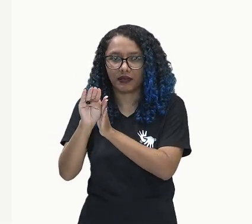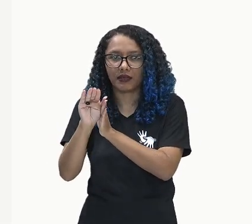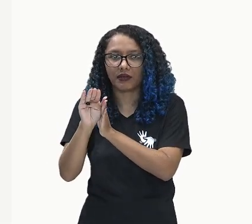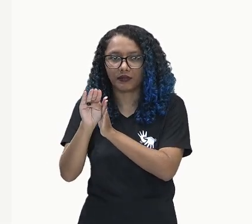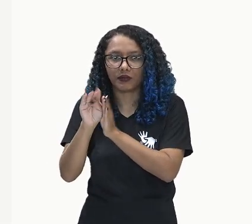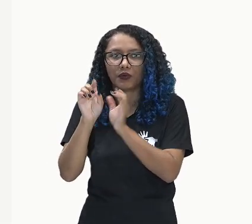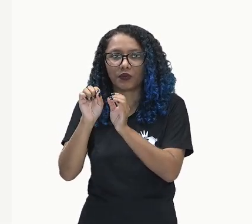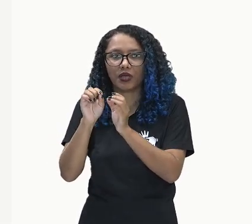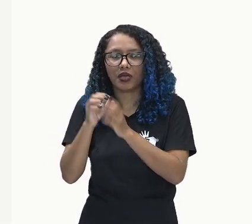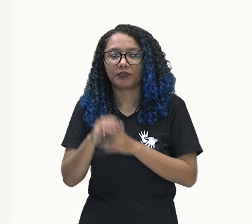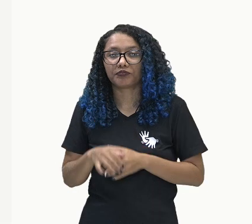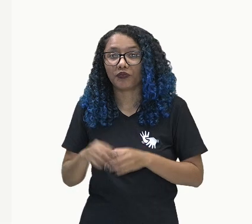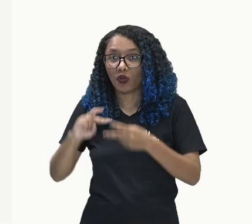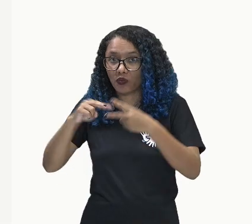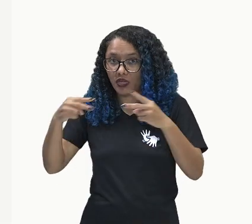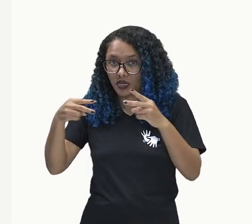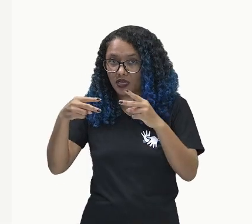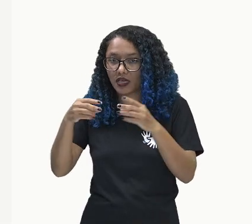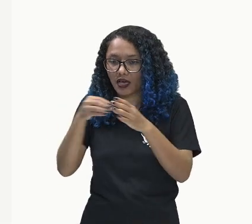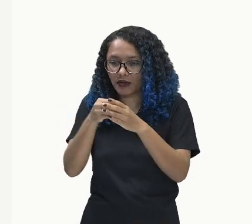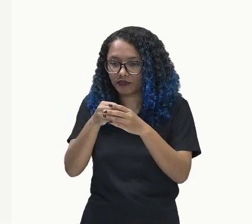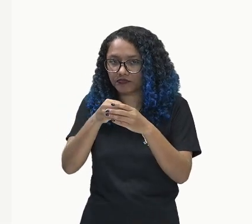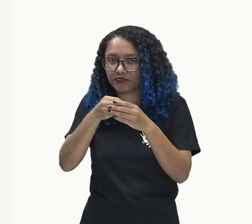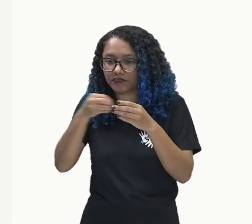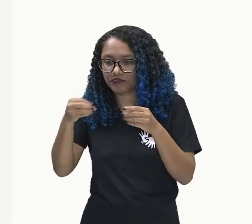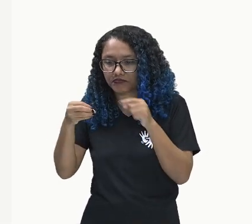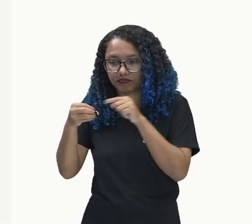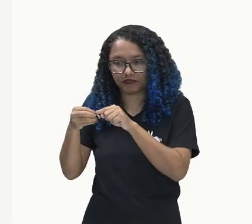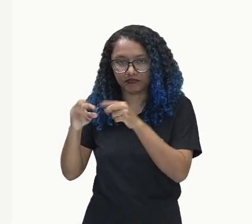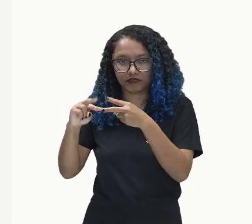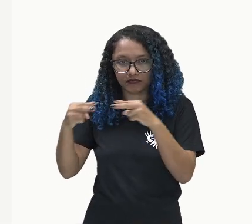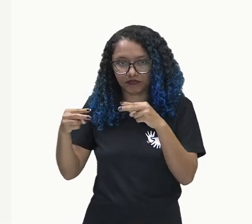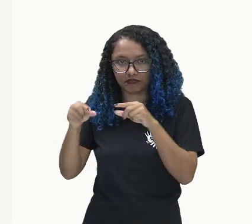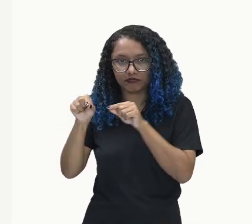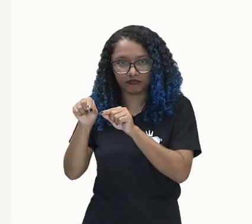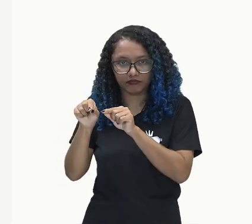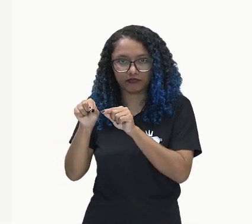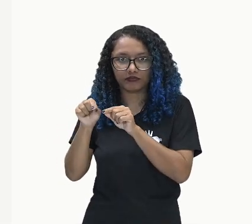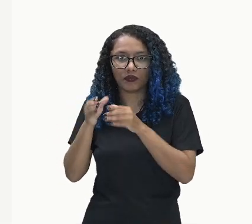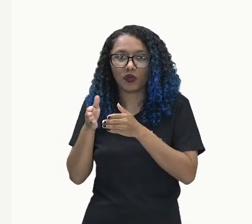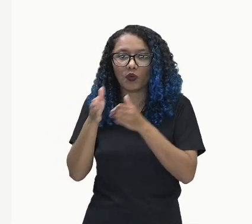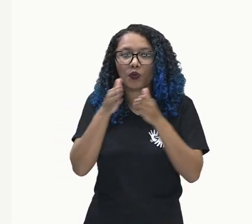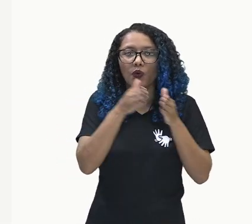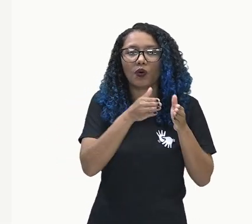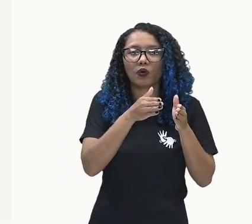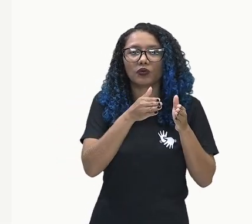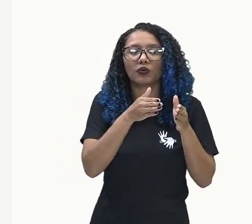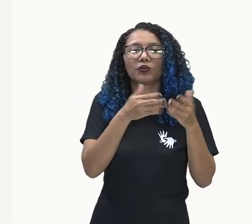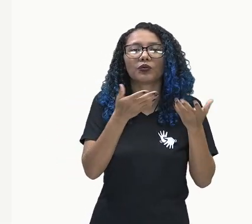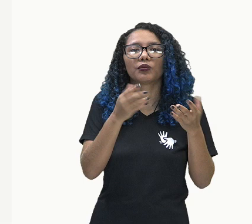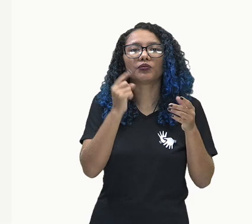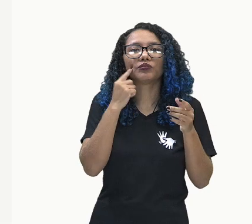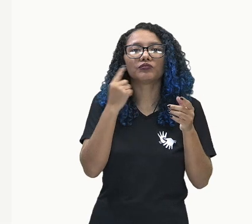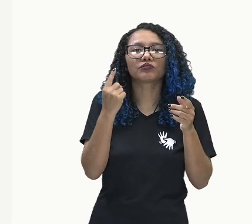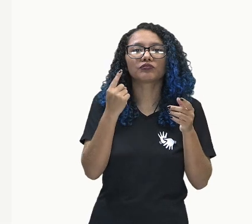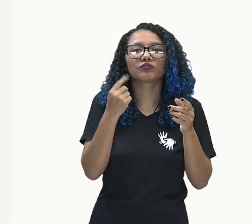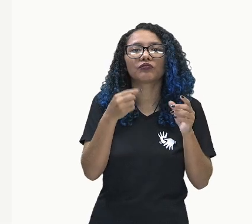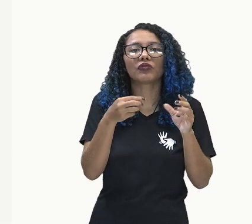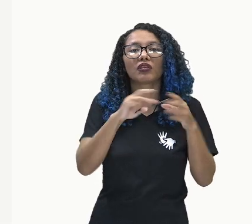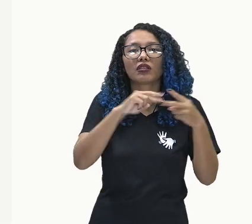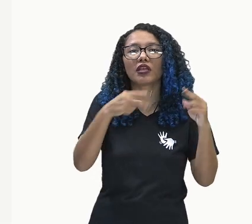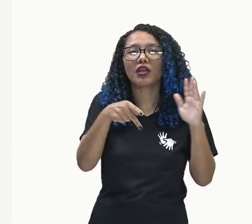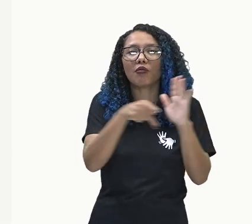feito o isolamento do DNA plasmidial ou plasmídio, e o outro indivíduo, olha, paralelo aqui, foi o